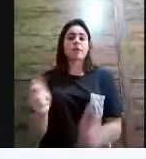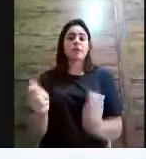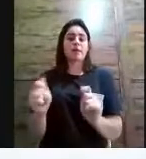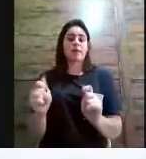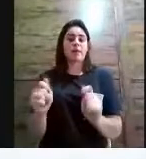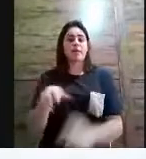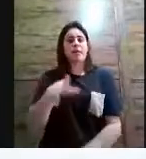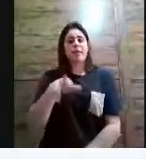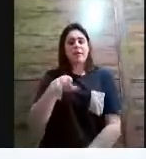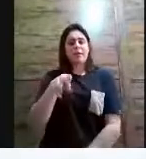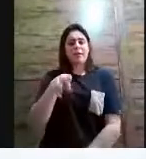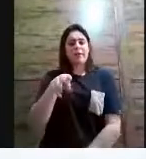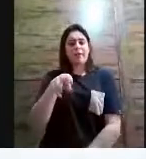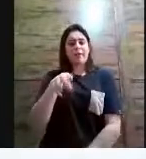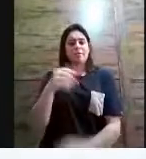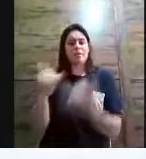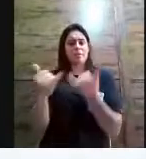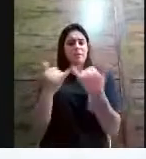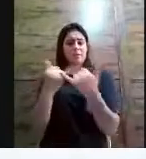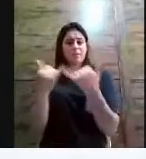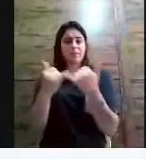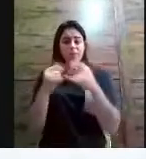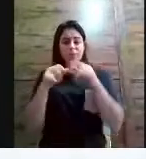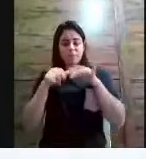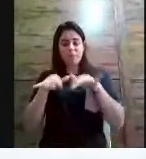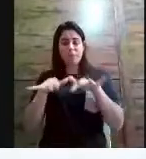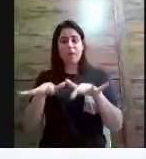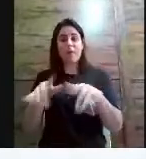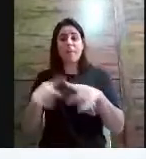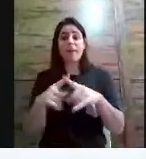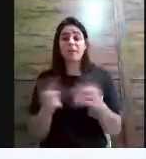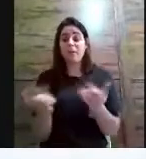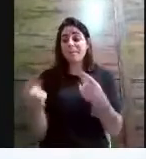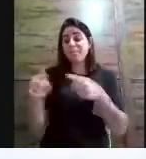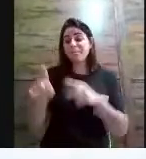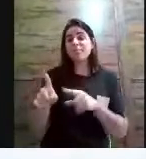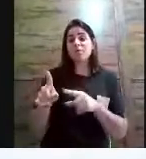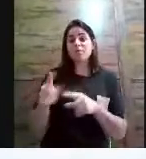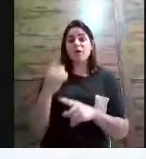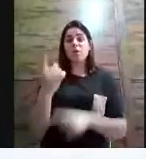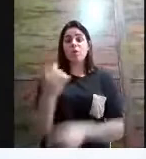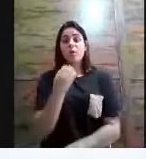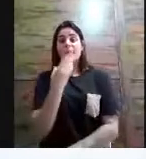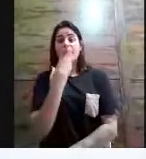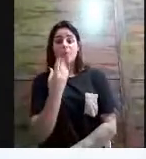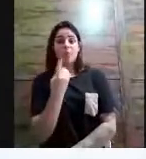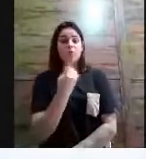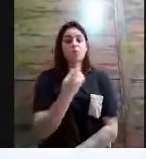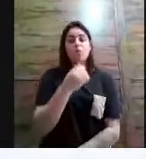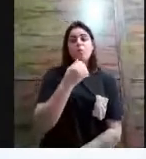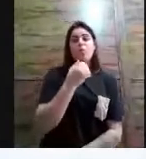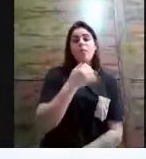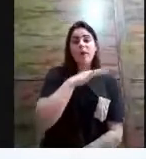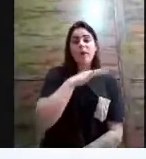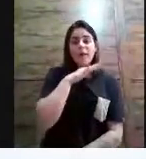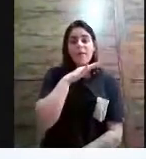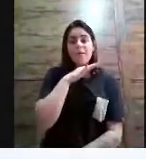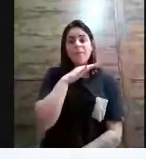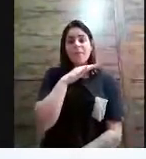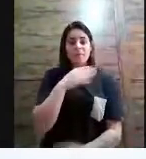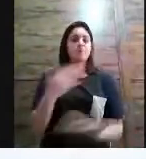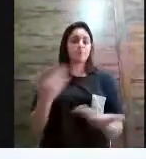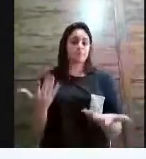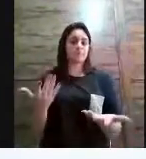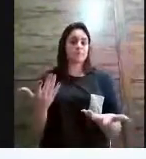do nucleosídeo que o vírus usa, só que é um irmão gêmeo mau, né? Era Ruth e Raquel. Então, o AZT era Raquel,